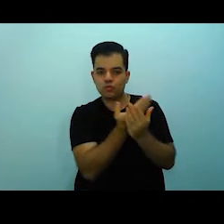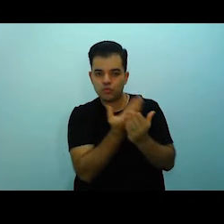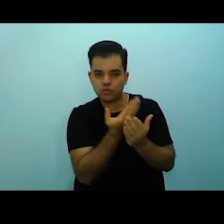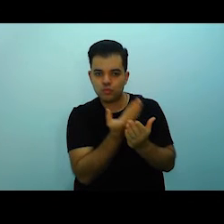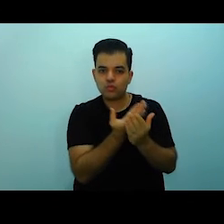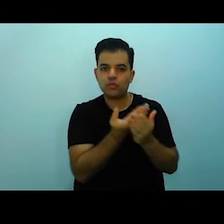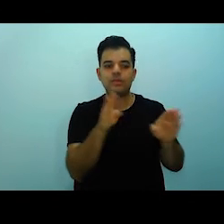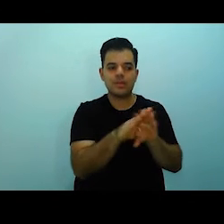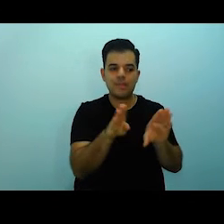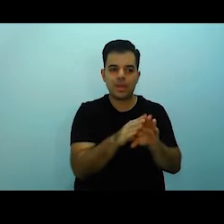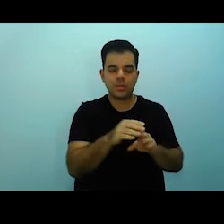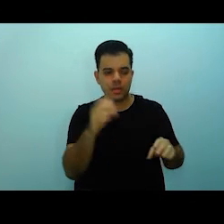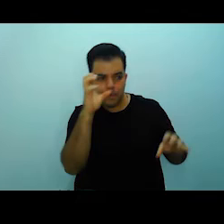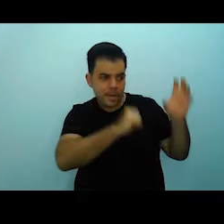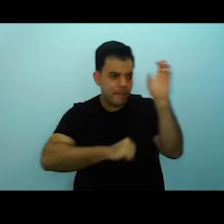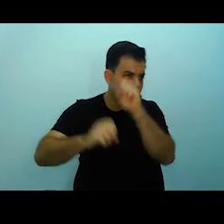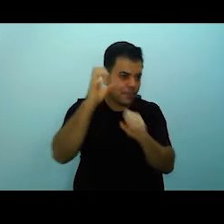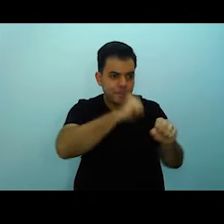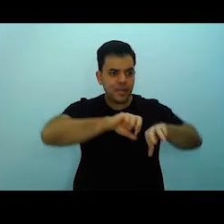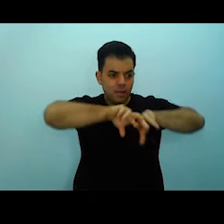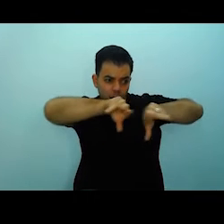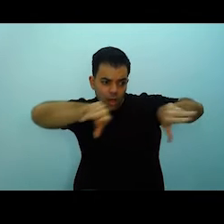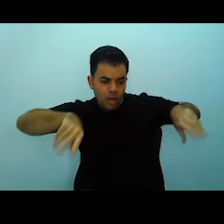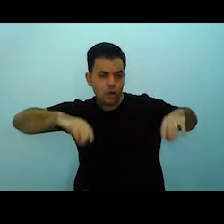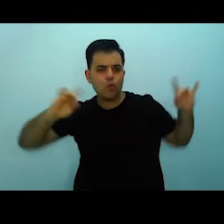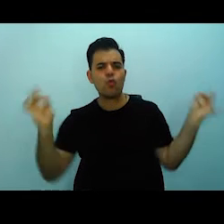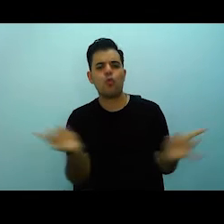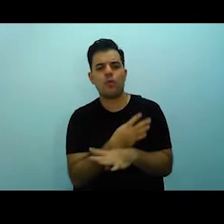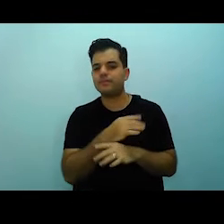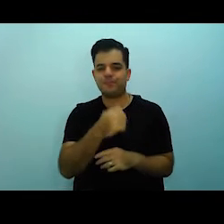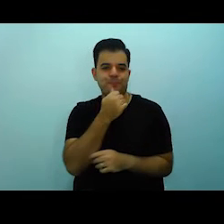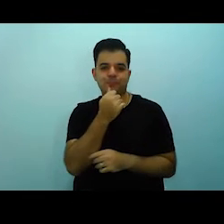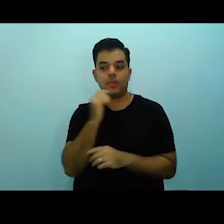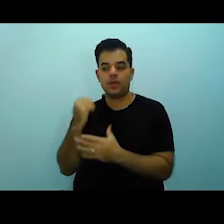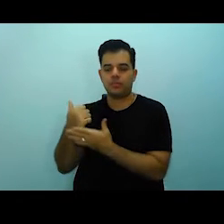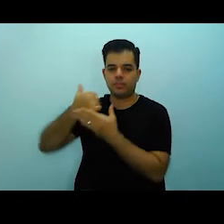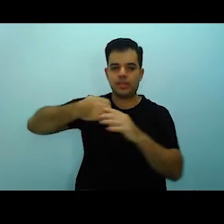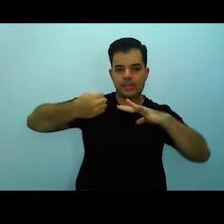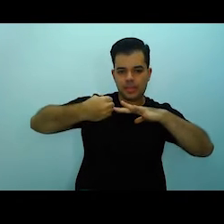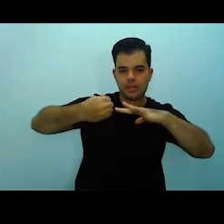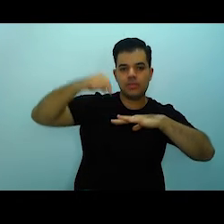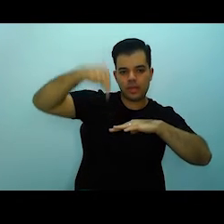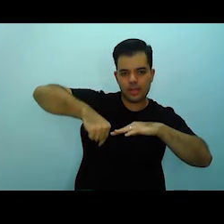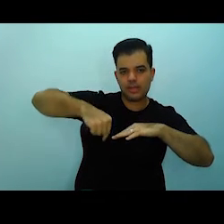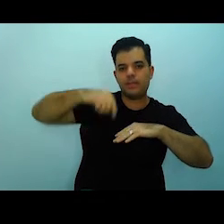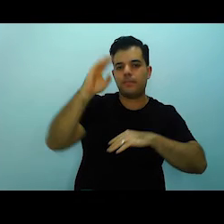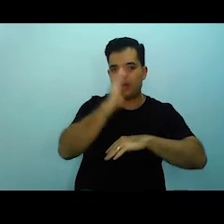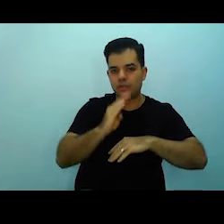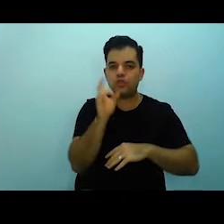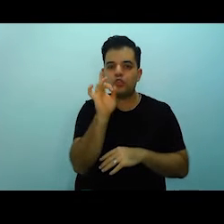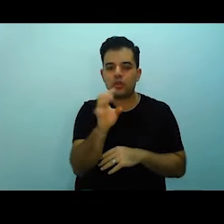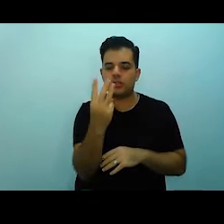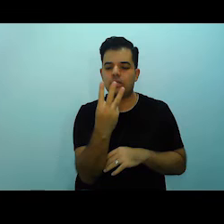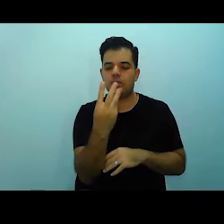de alfabetização. Aí quando a gente traz esse dado para o Brasil, né, a gente tem que somente 32% tem grau de instrução e